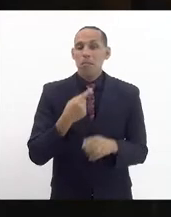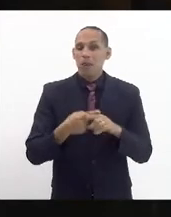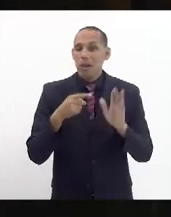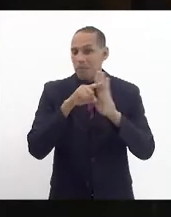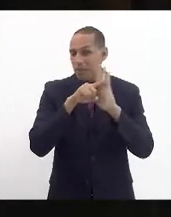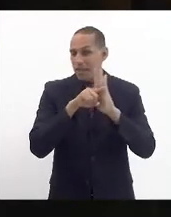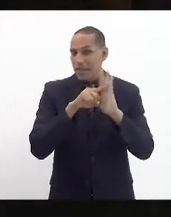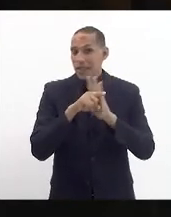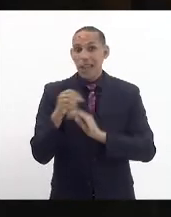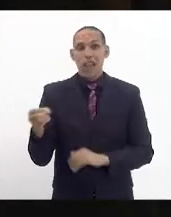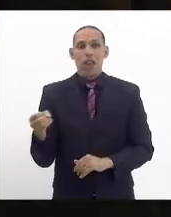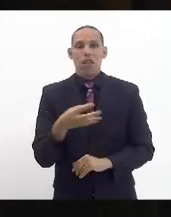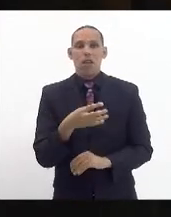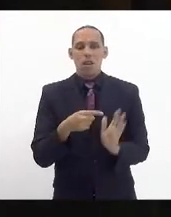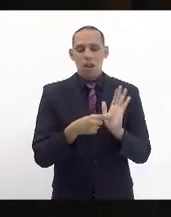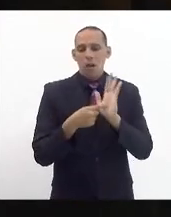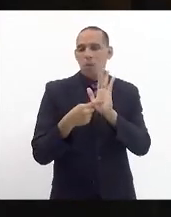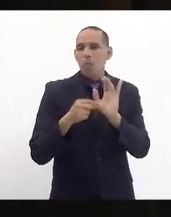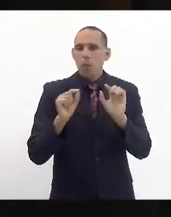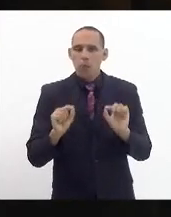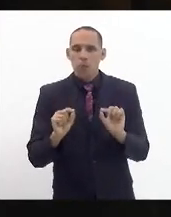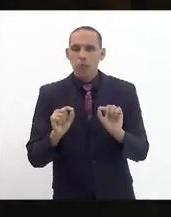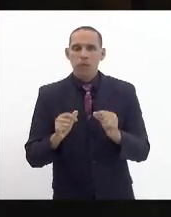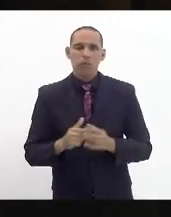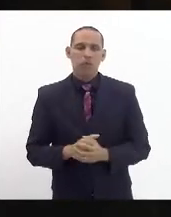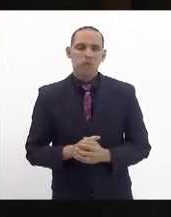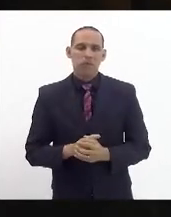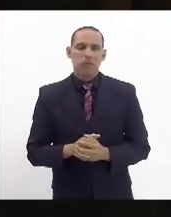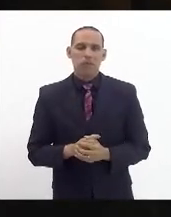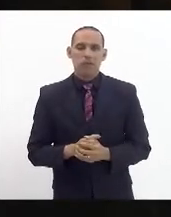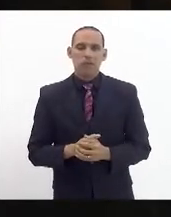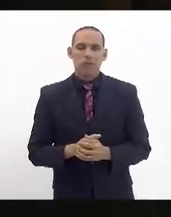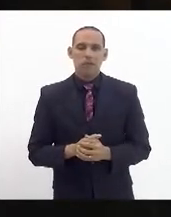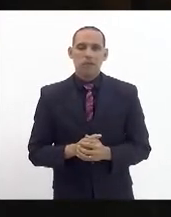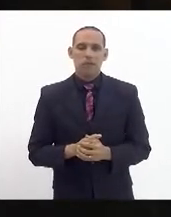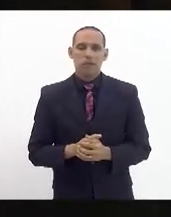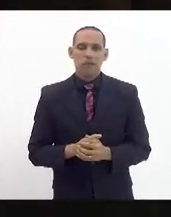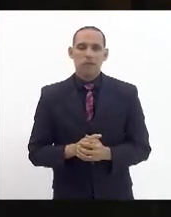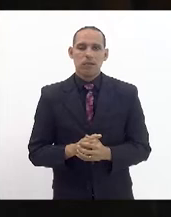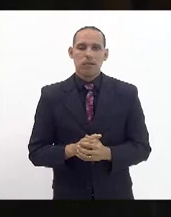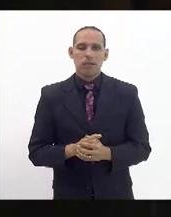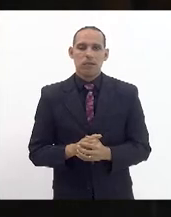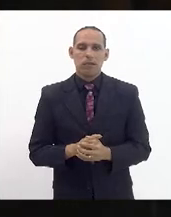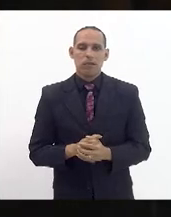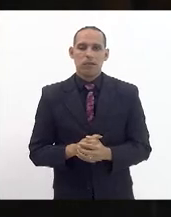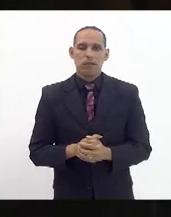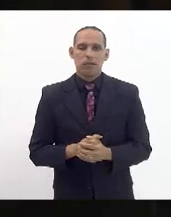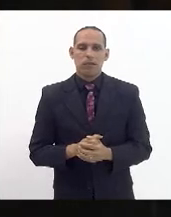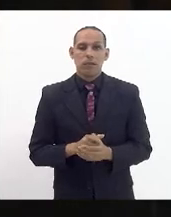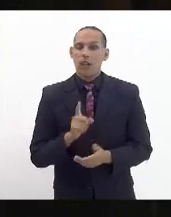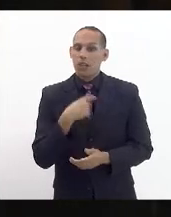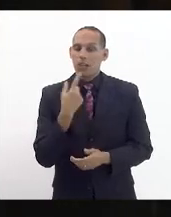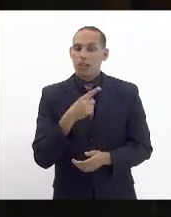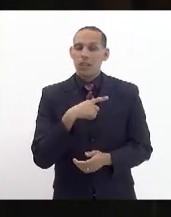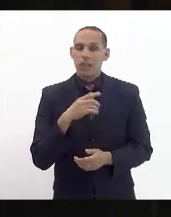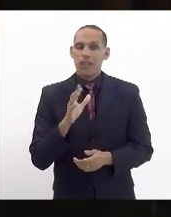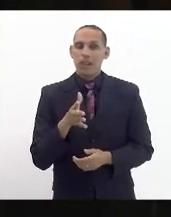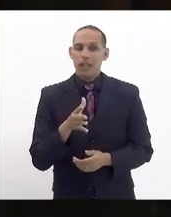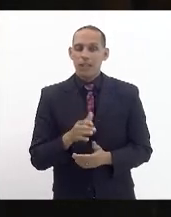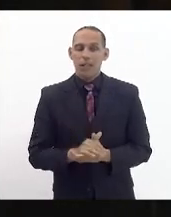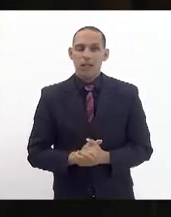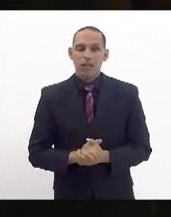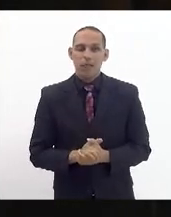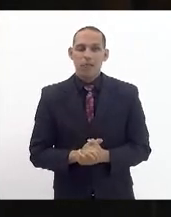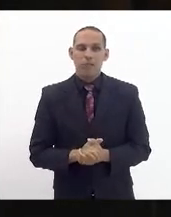pesquisa inédita que mostrou que, dentro do que já temos